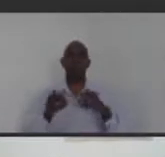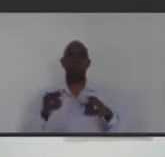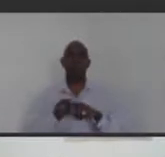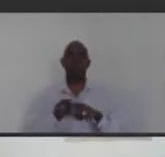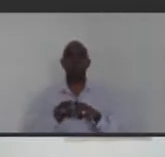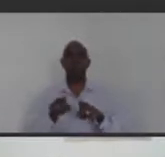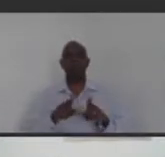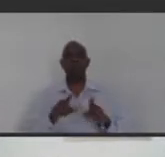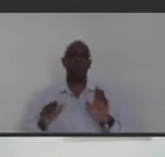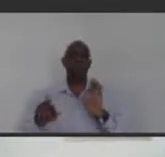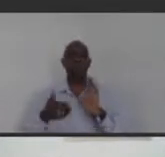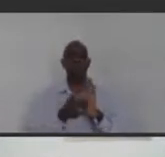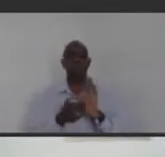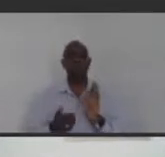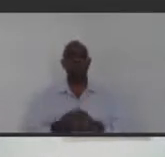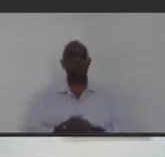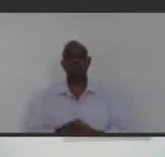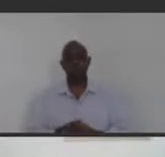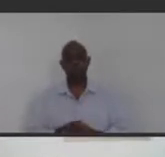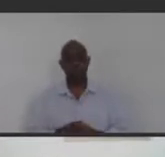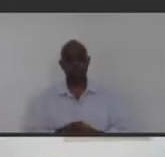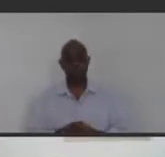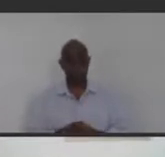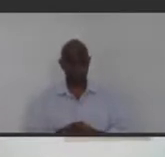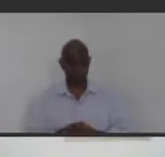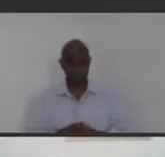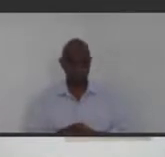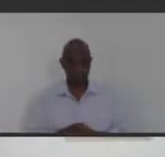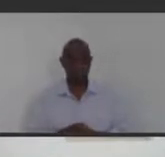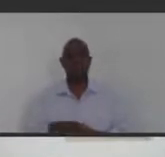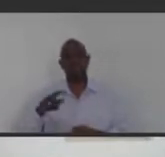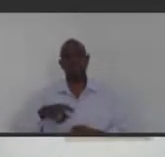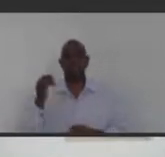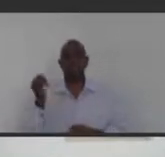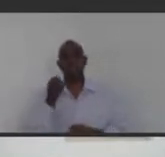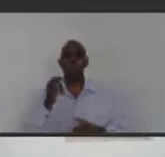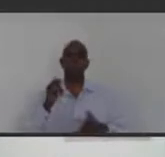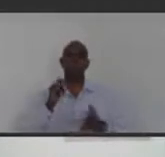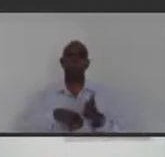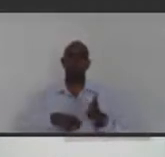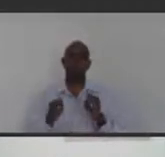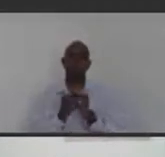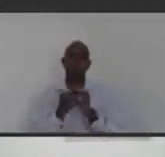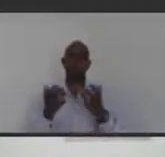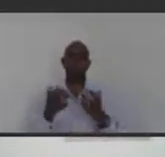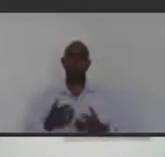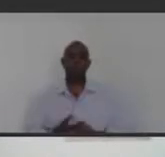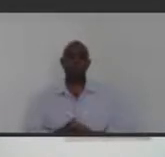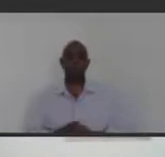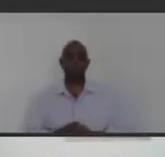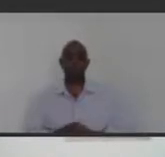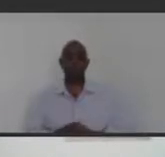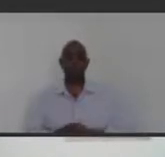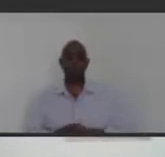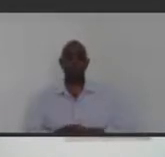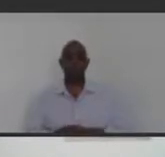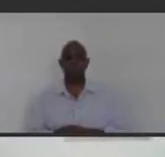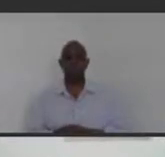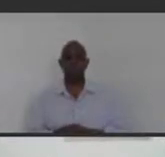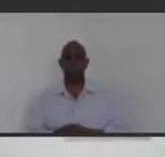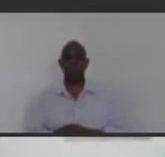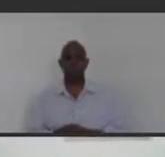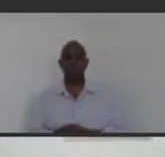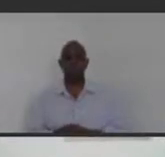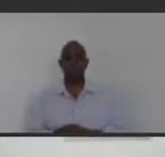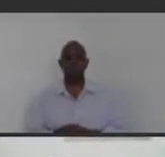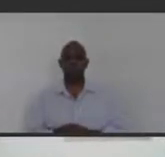que ele é de grande importância e de grande relevância para a nossa comunidade. Prazer ter a assinatura de Vossa Excelência